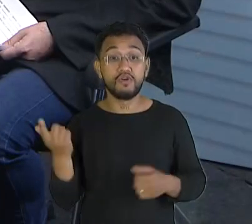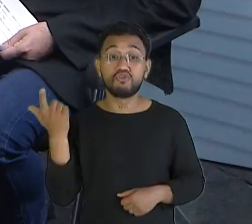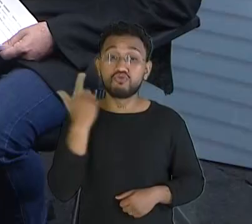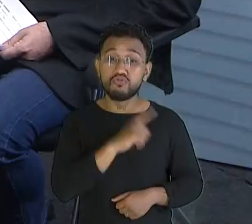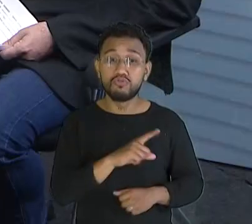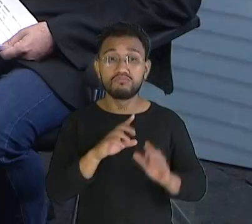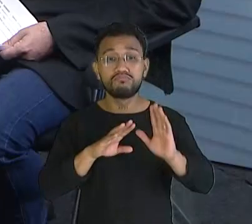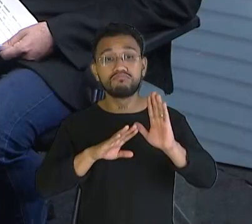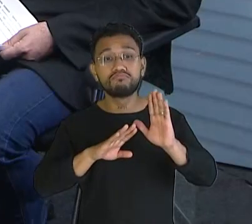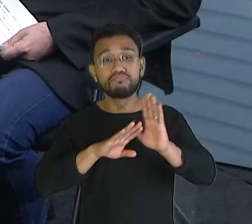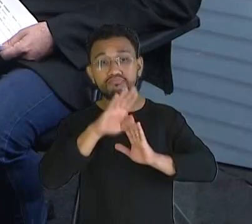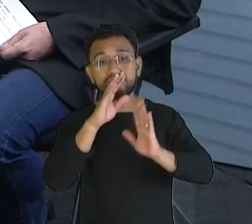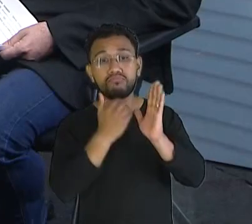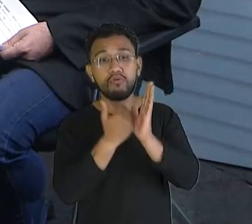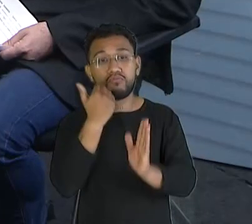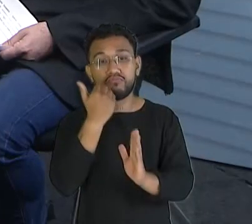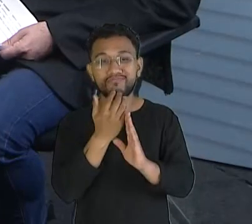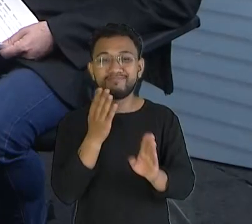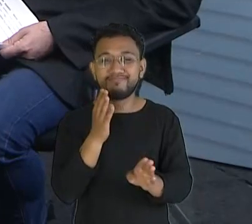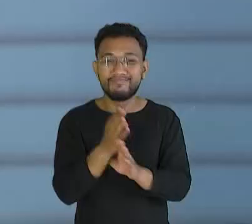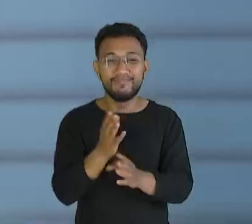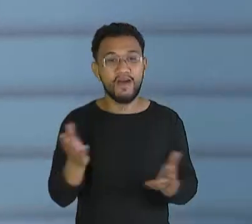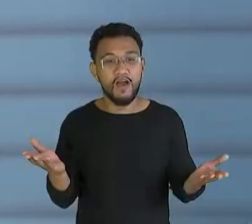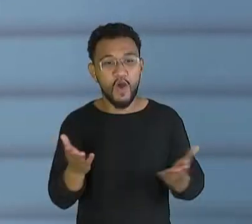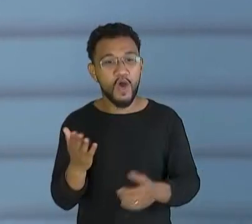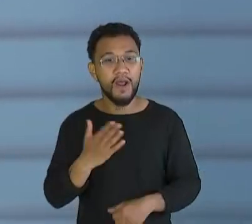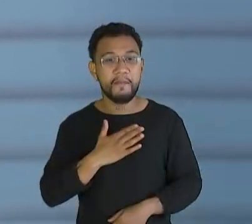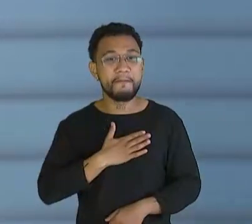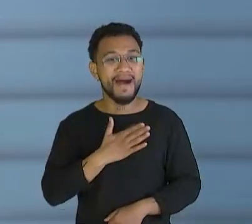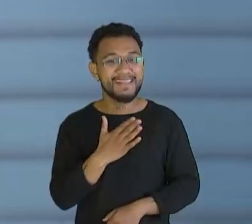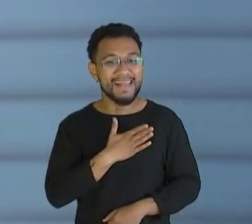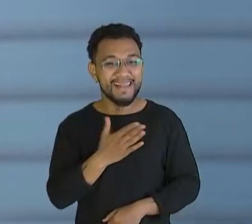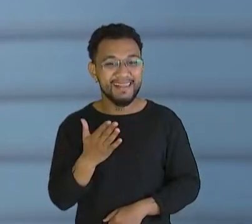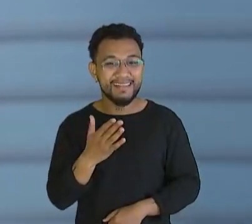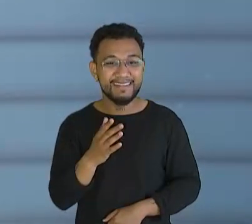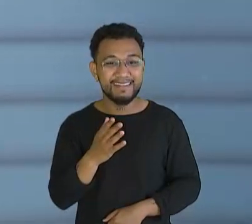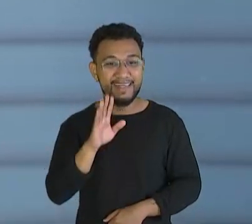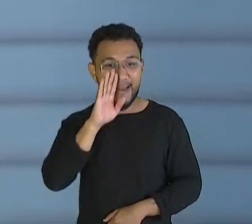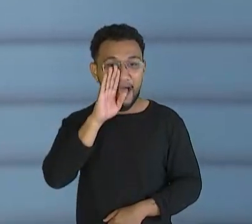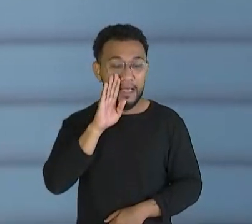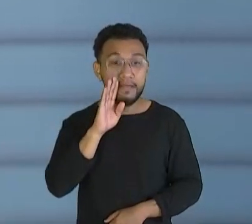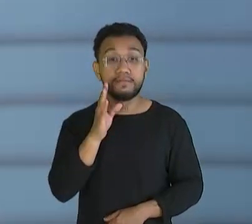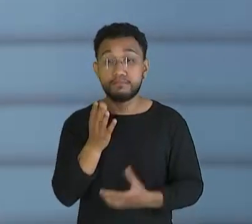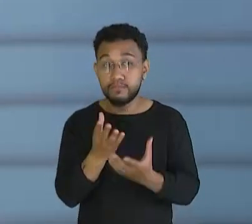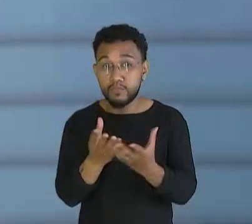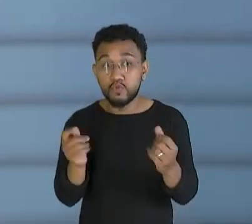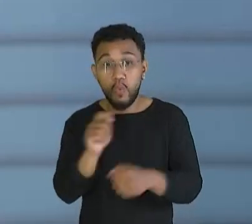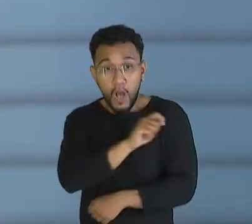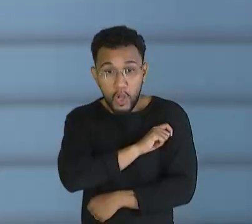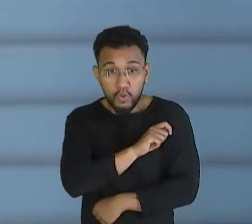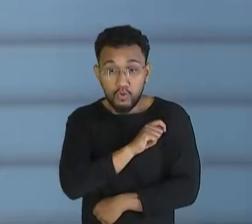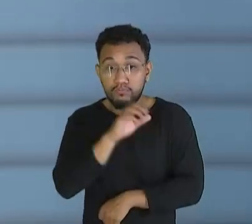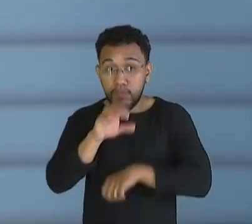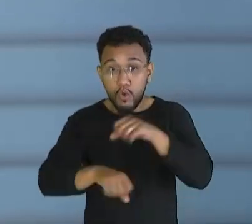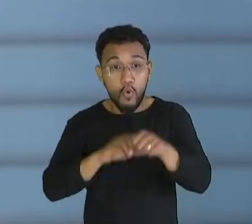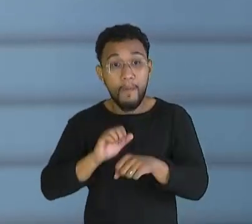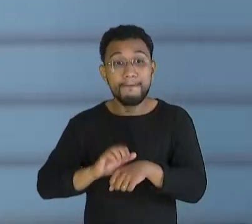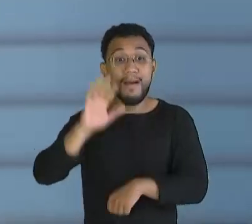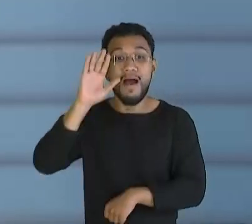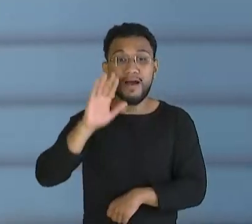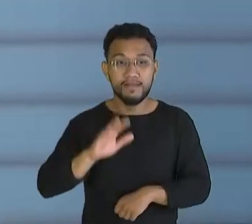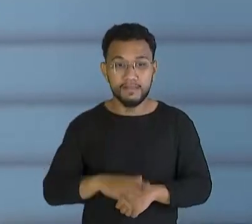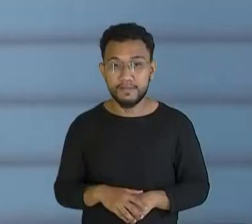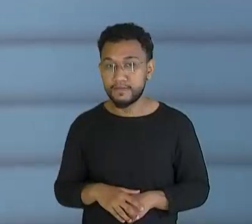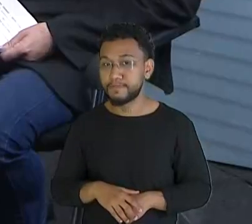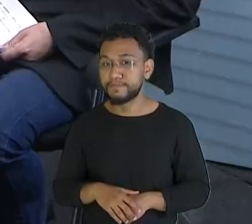bem maior por conta do passe livre, né? Porque aí os estudantes retiraram mais carteirinhas e isso proporcionalmente aumentou nossa quantidade.